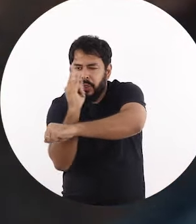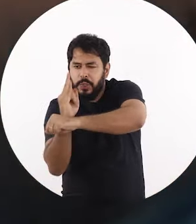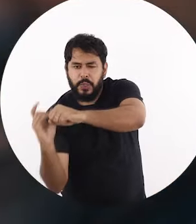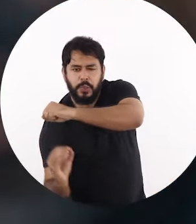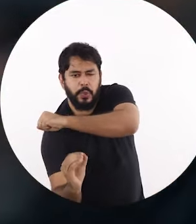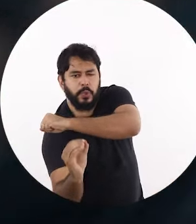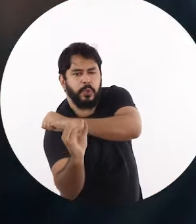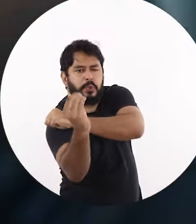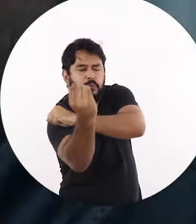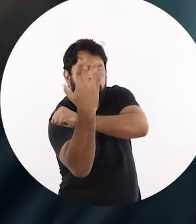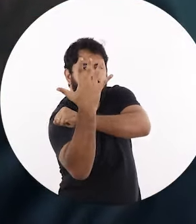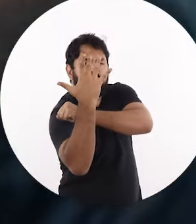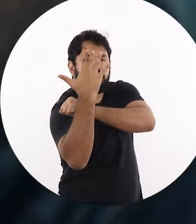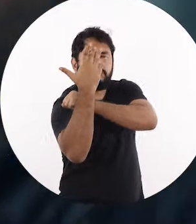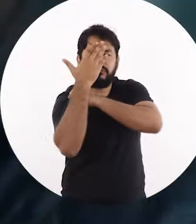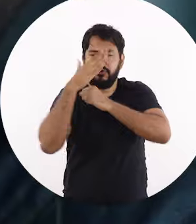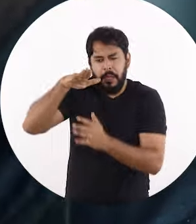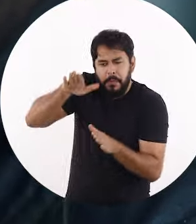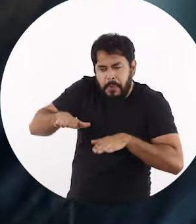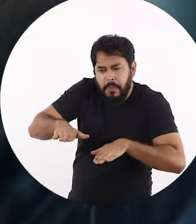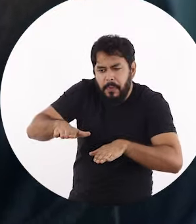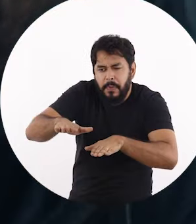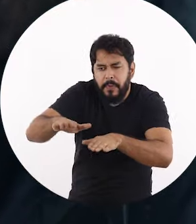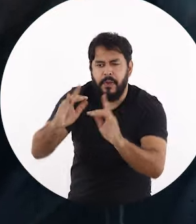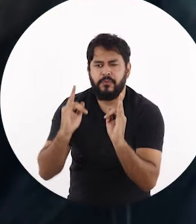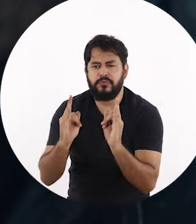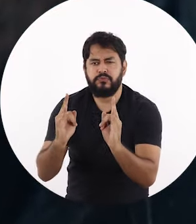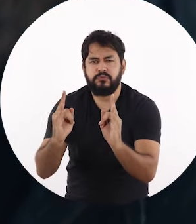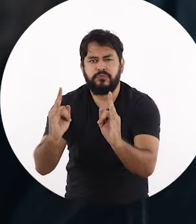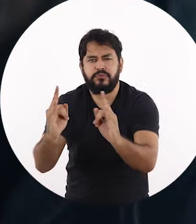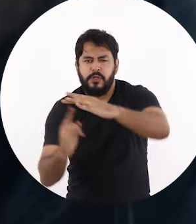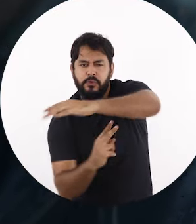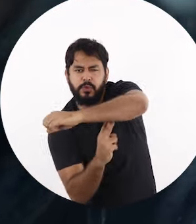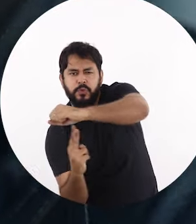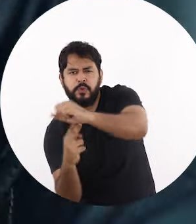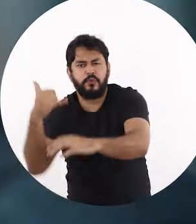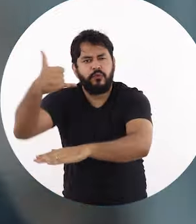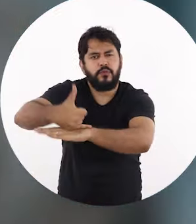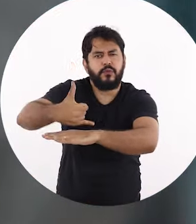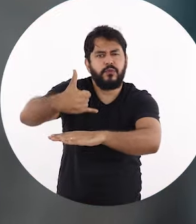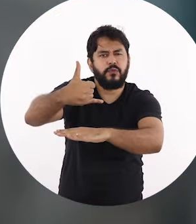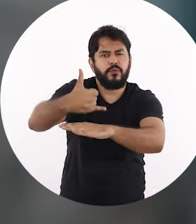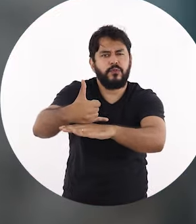Imperador. Vou ver se for possível, meu amor.